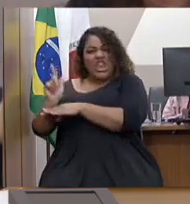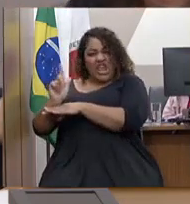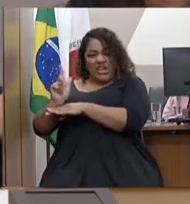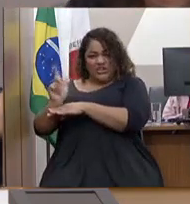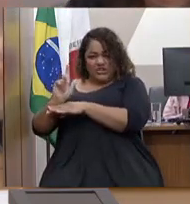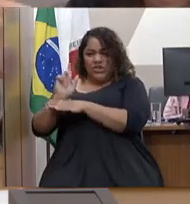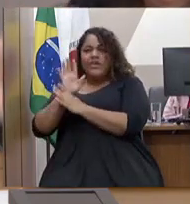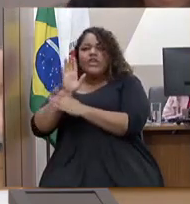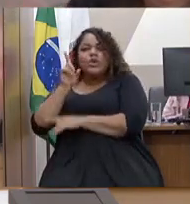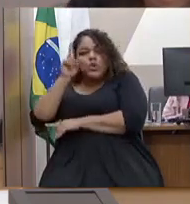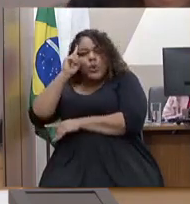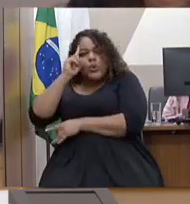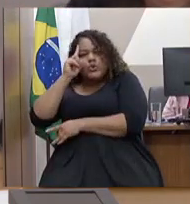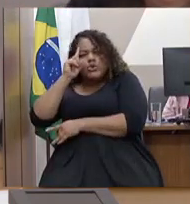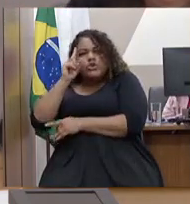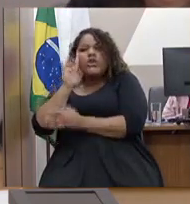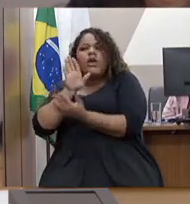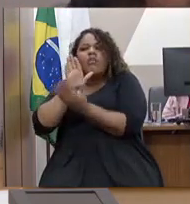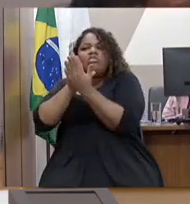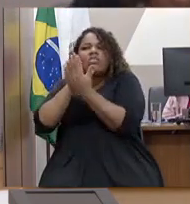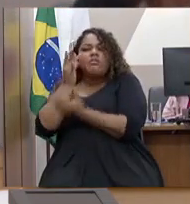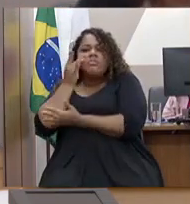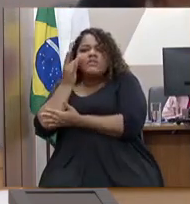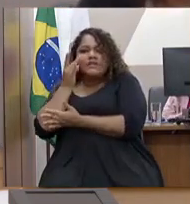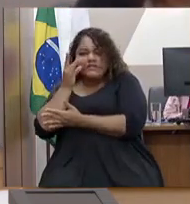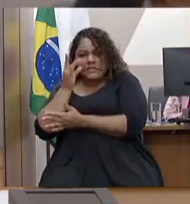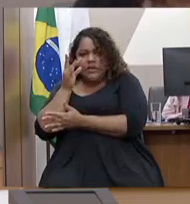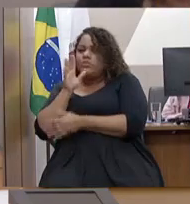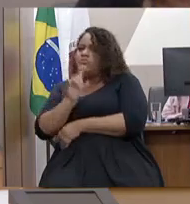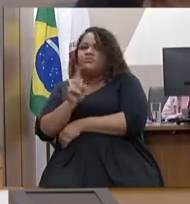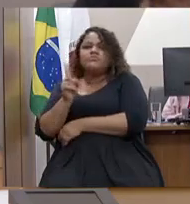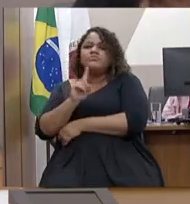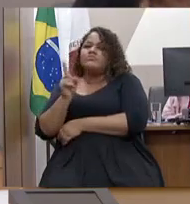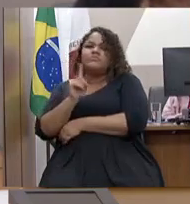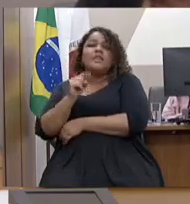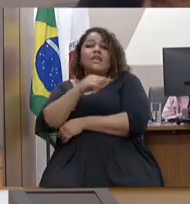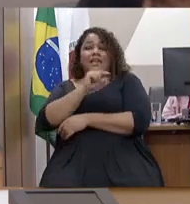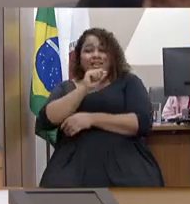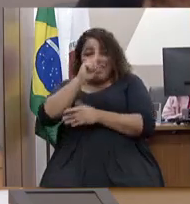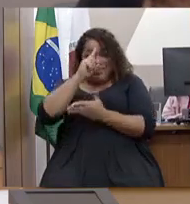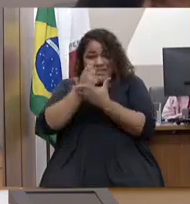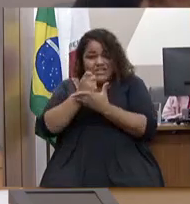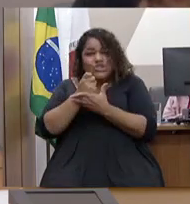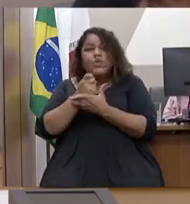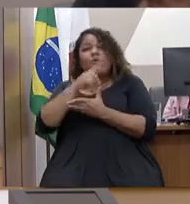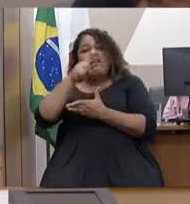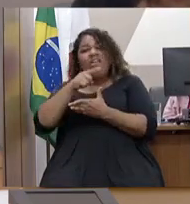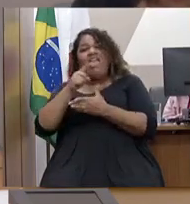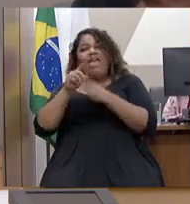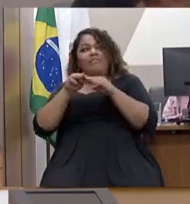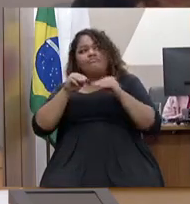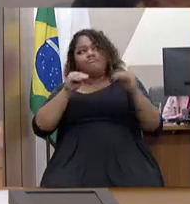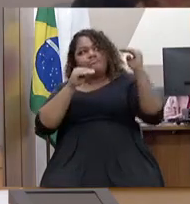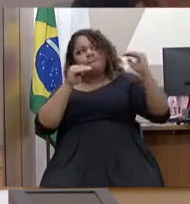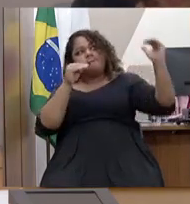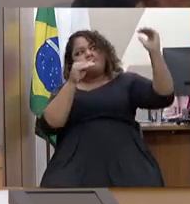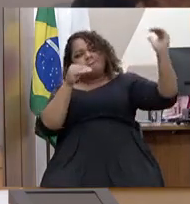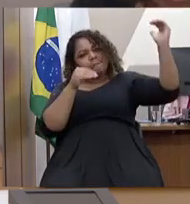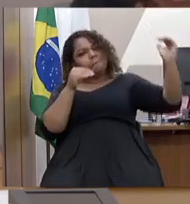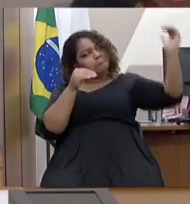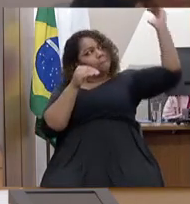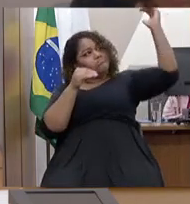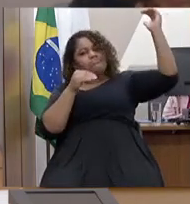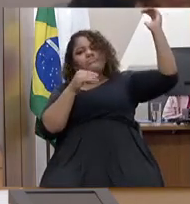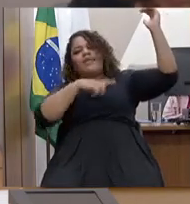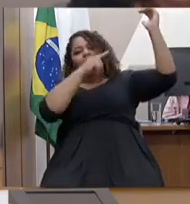com os trabalhadores que a gente se viu isso foi lá atrás às vezes muitos anos antes que aquilo foi decidido pela muito mais pela questão gerencial pela